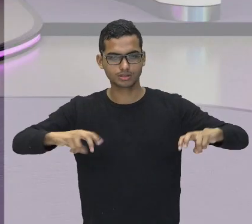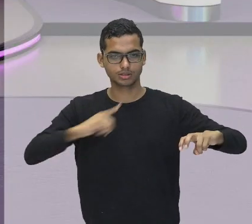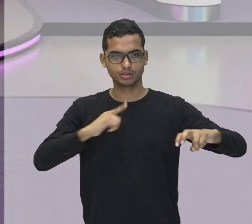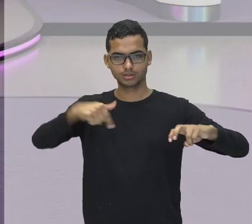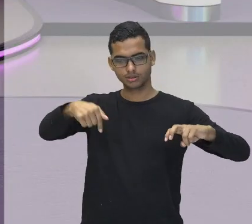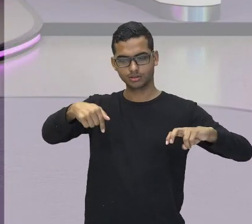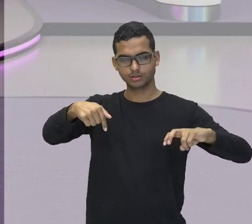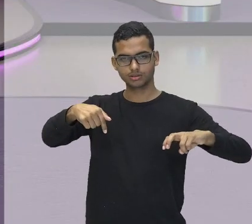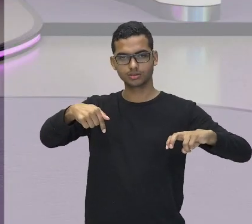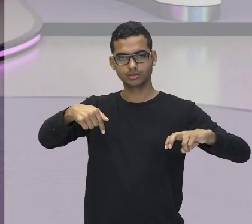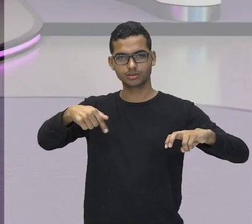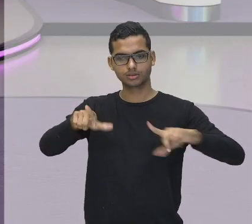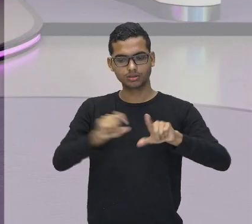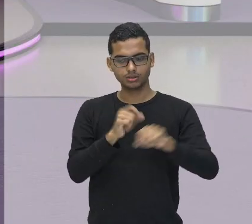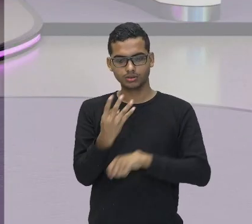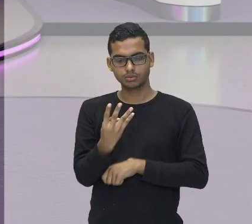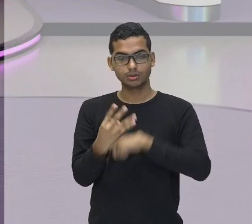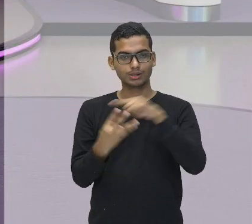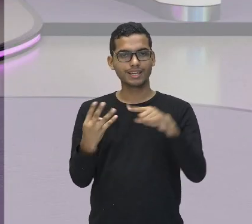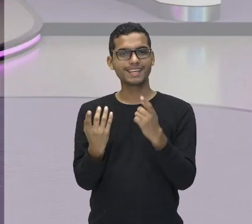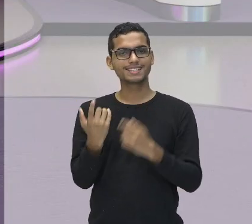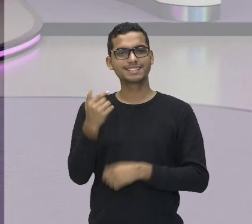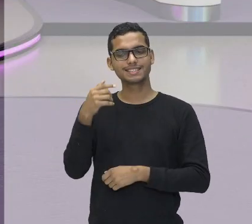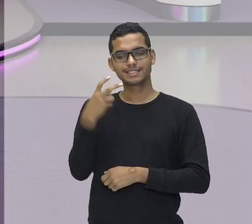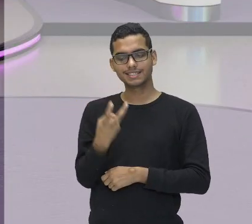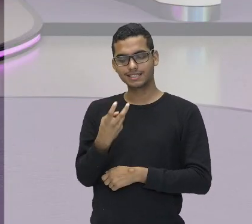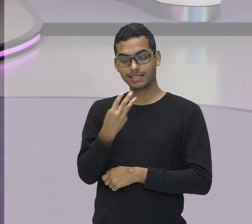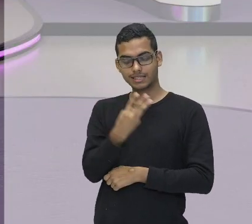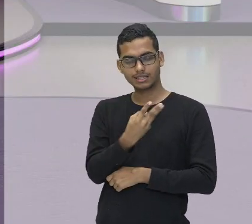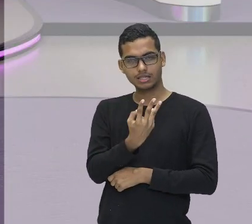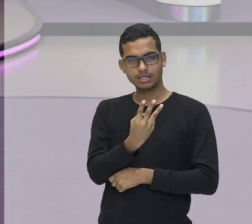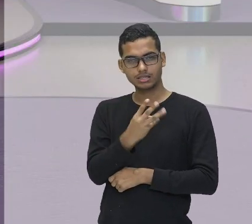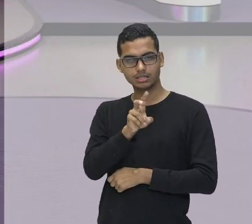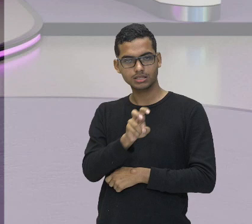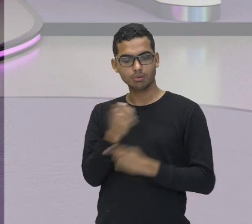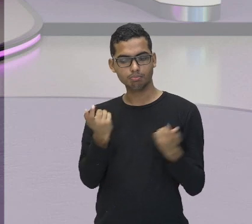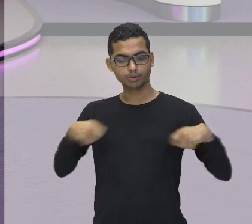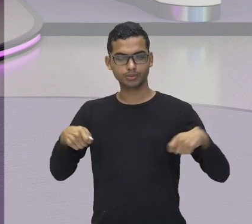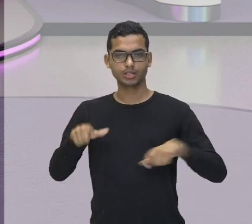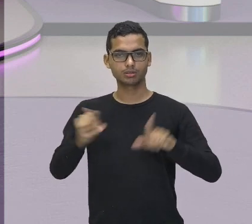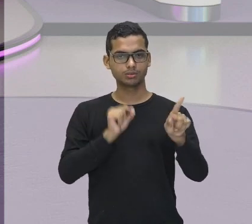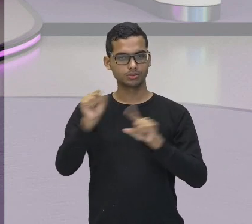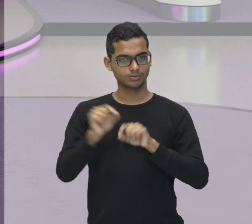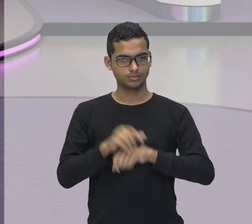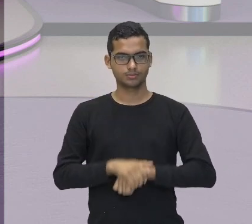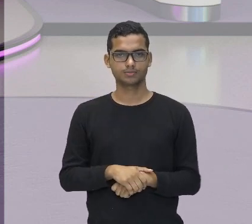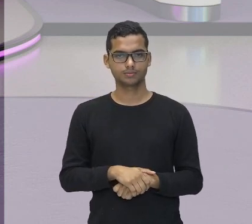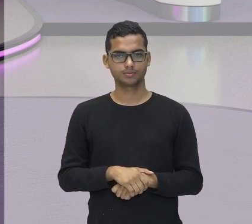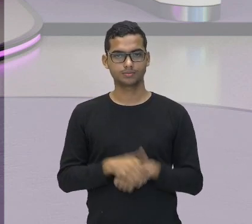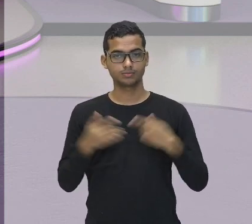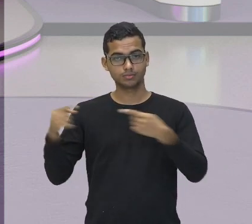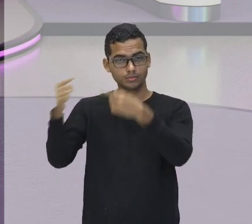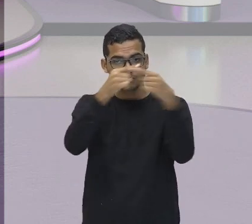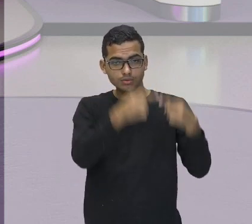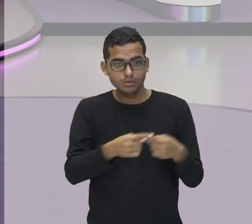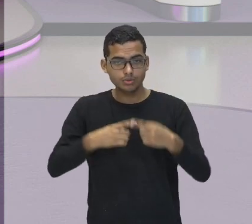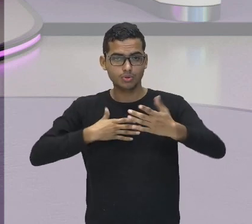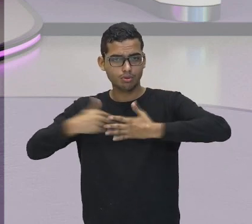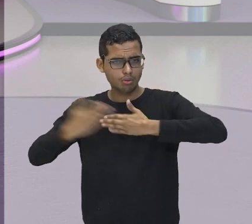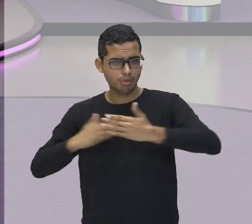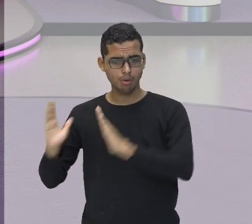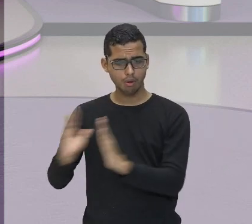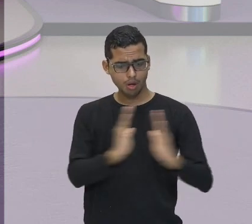Então, vamos ver aqui novamente o que é a combinação. Na combinação, a ordem dos elementos do conjunto não é